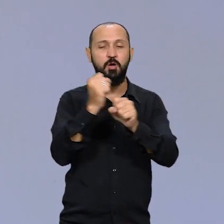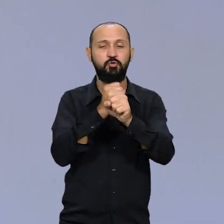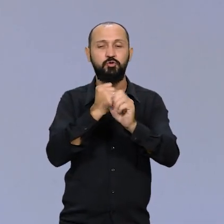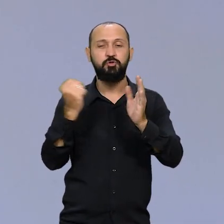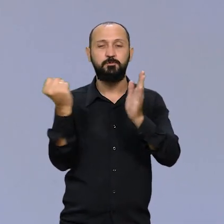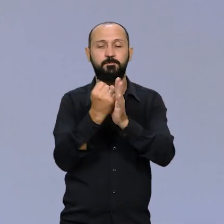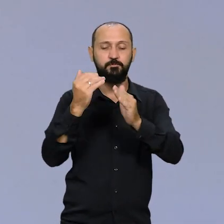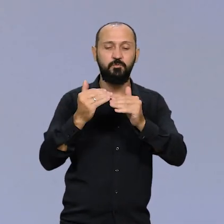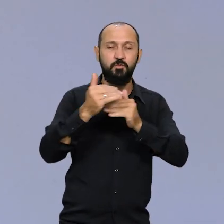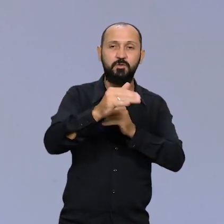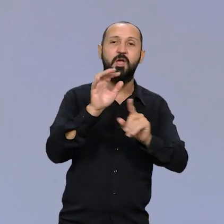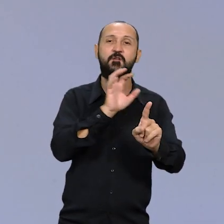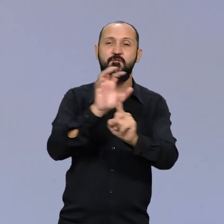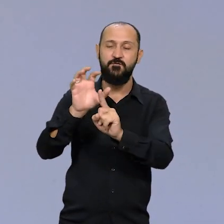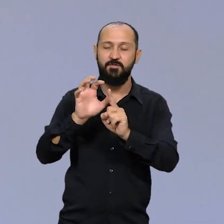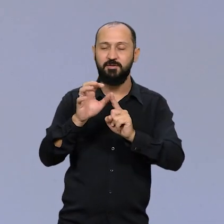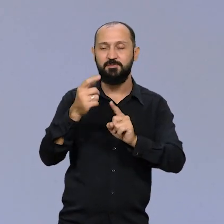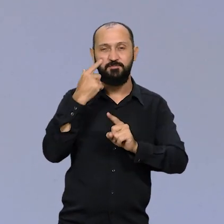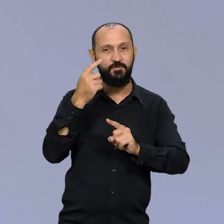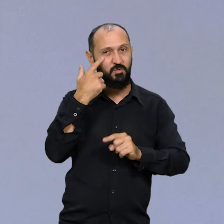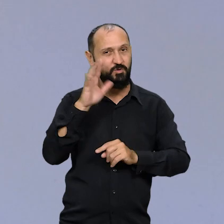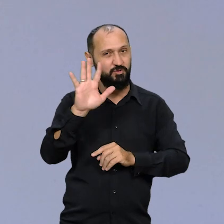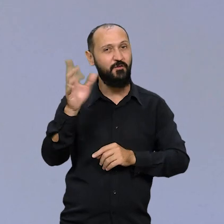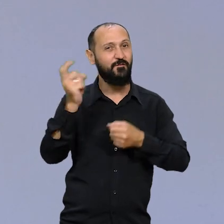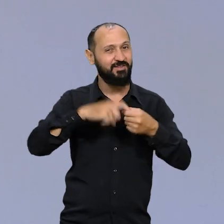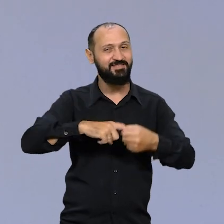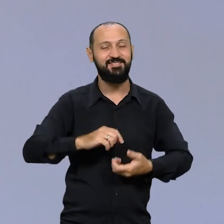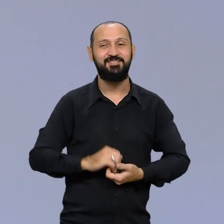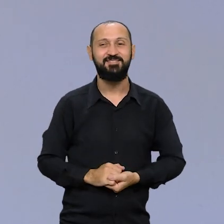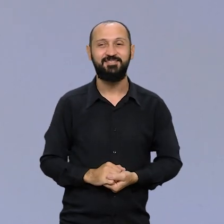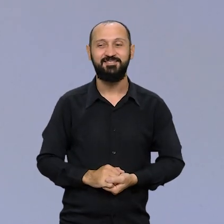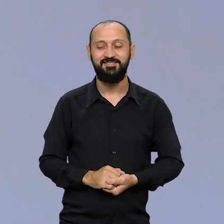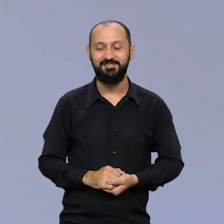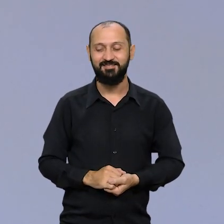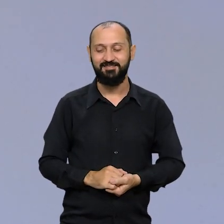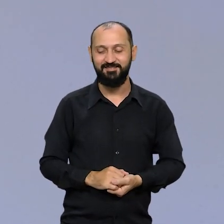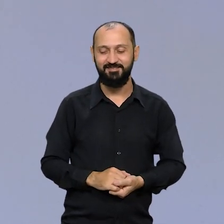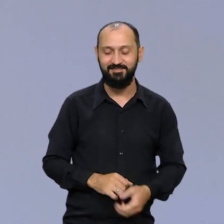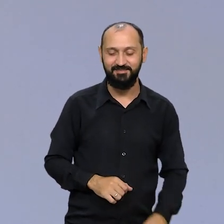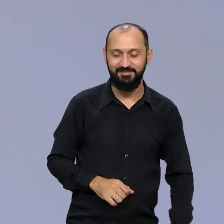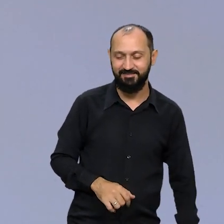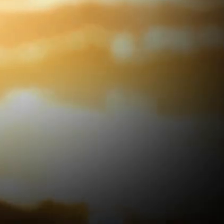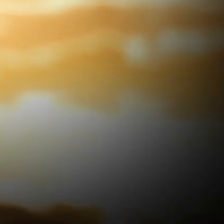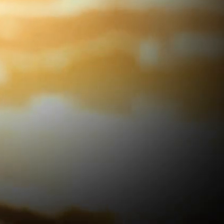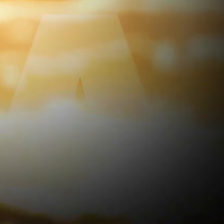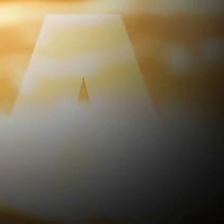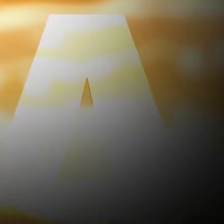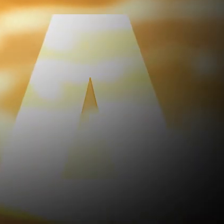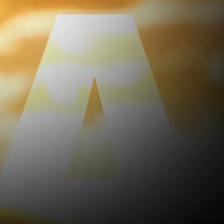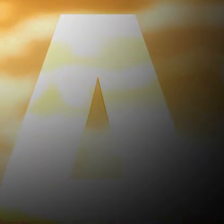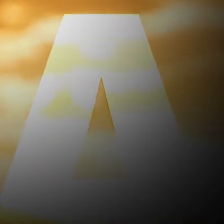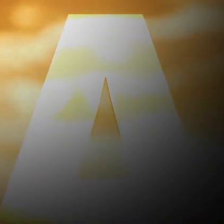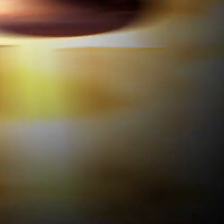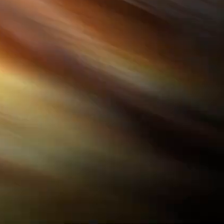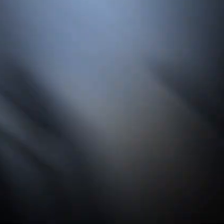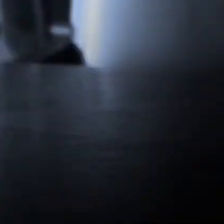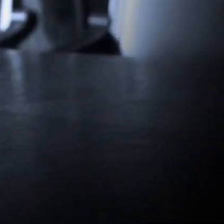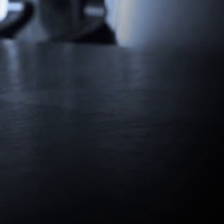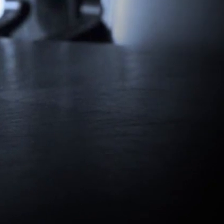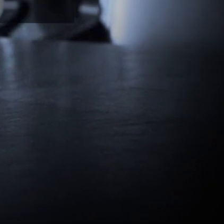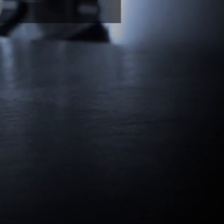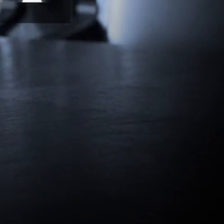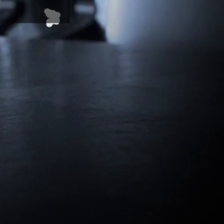hidrográficas, impactando 22 municípios do sul do Mato Grosso do Sul. Por isso que se diz que, se forem demarcadas todas as